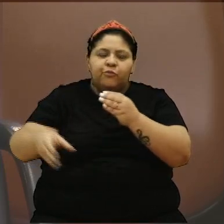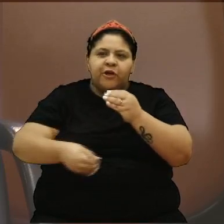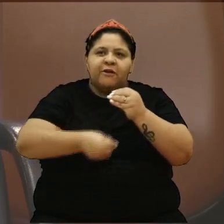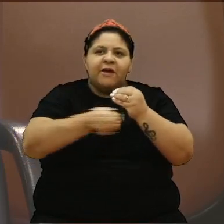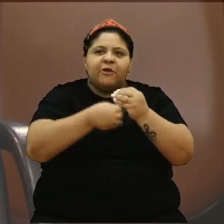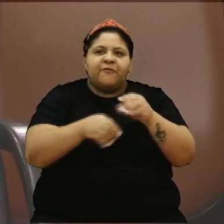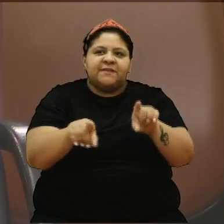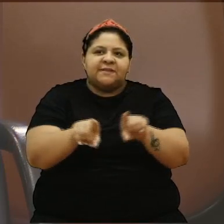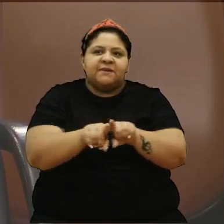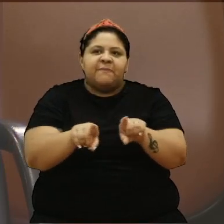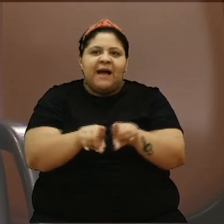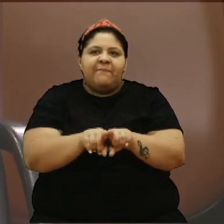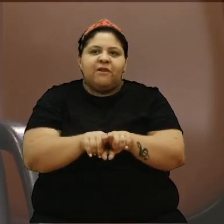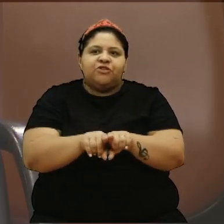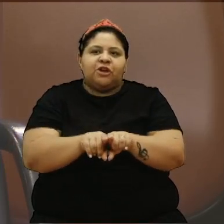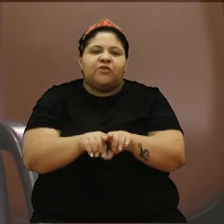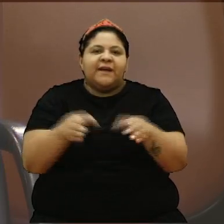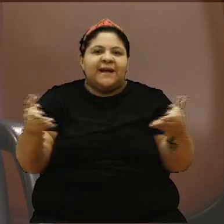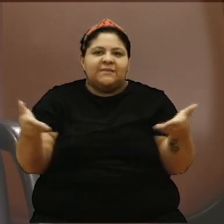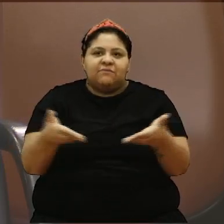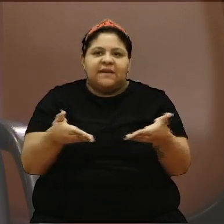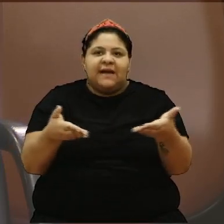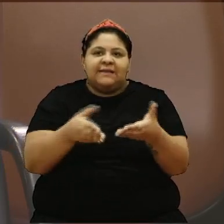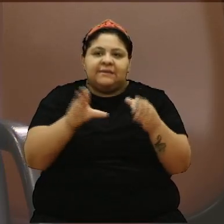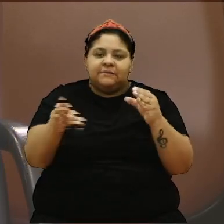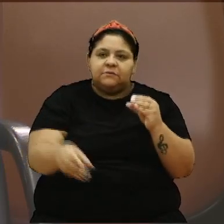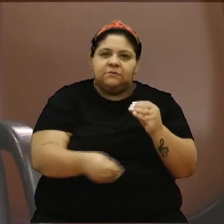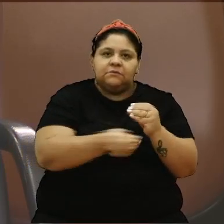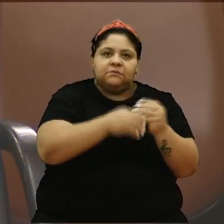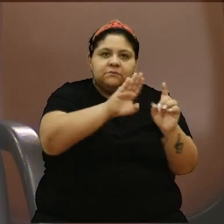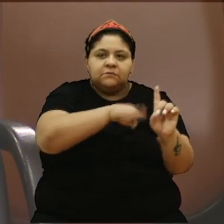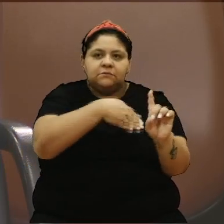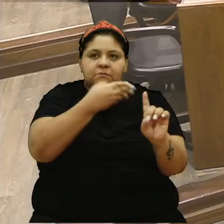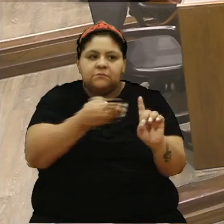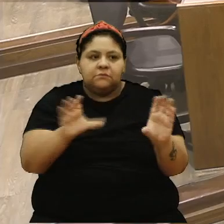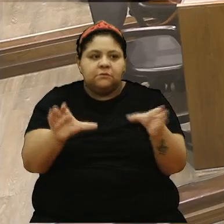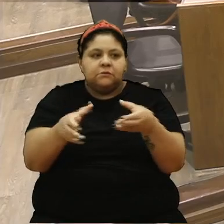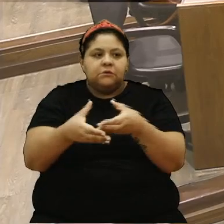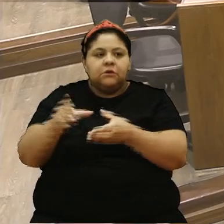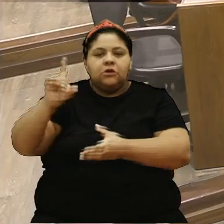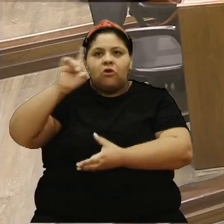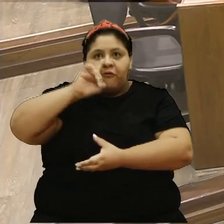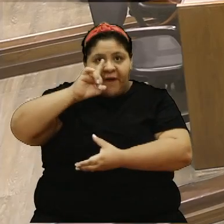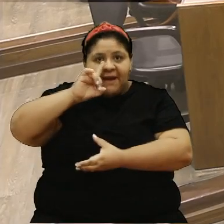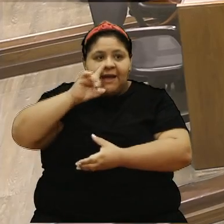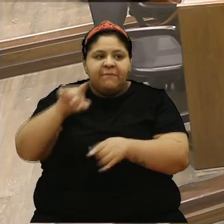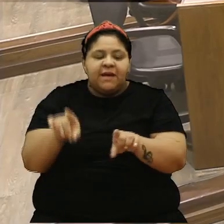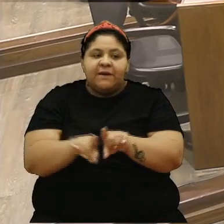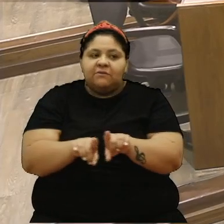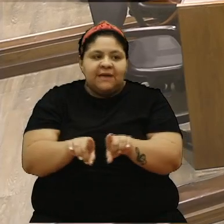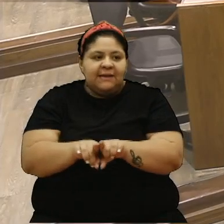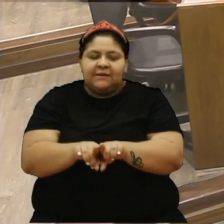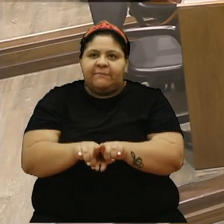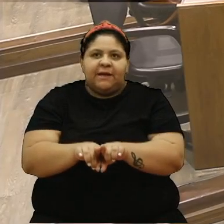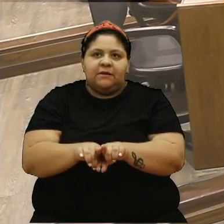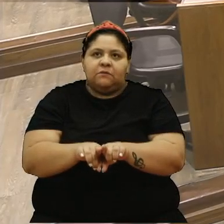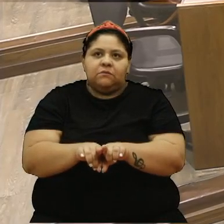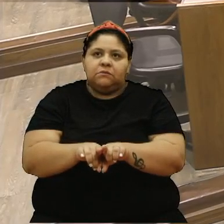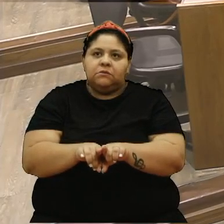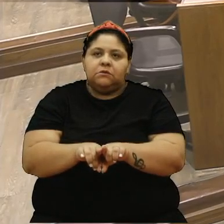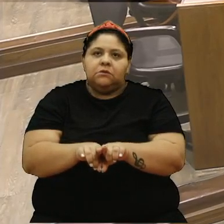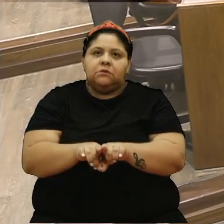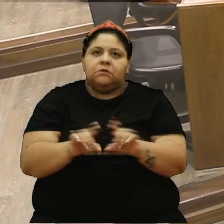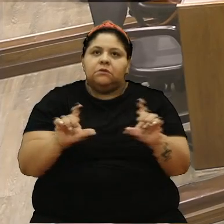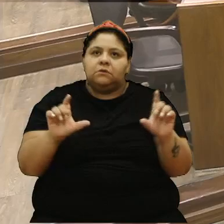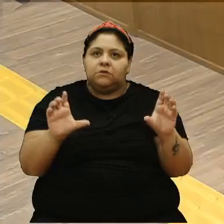de congratulações. Estaremos aqui. Tenho muito carinho pelos clubes de mães. Peço a palavra, senhor presidente. A minha mãe me levava, quando pequeno,